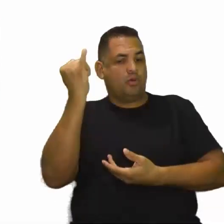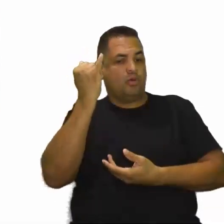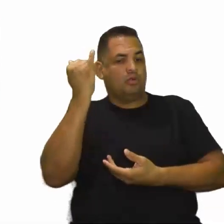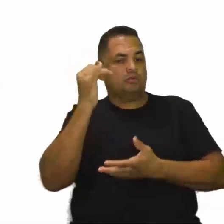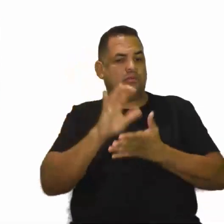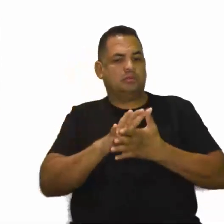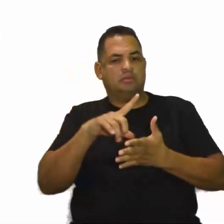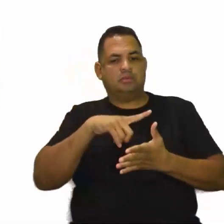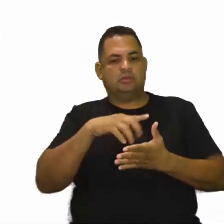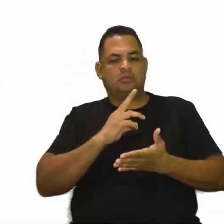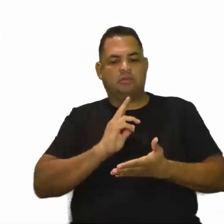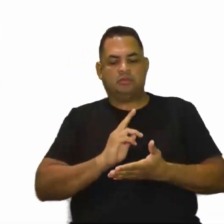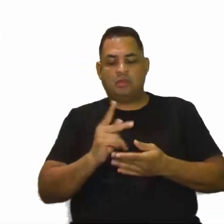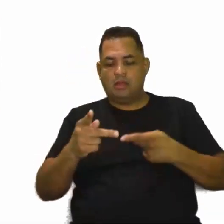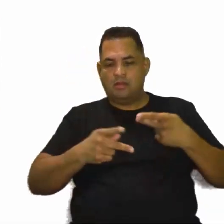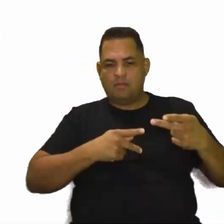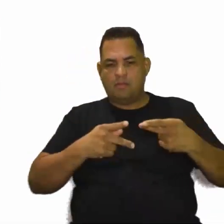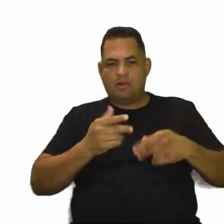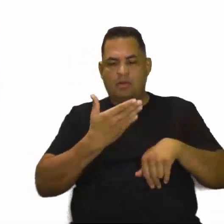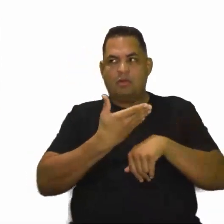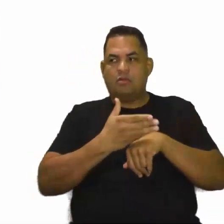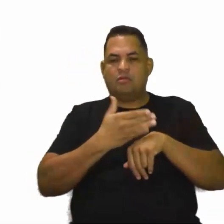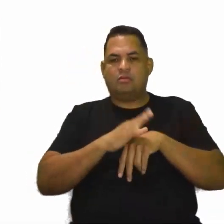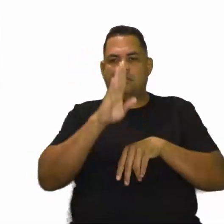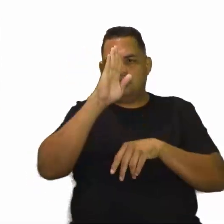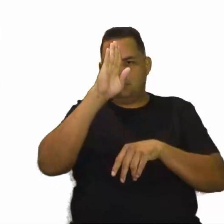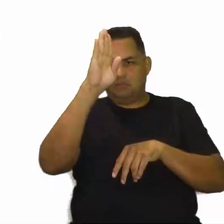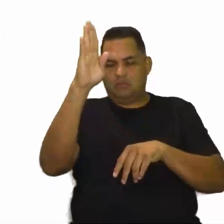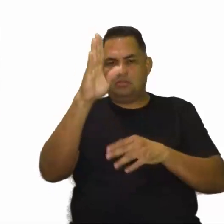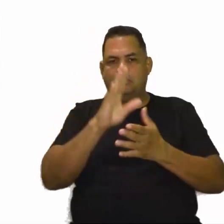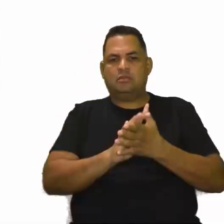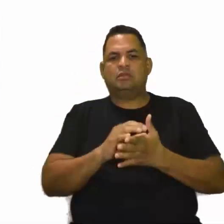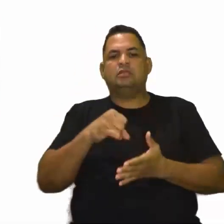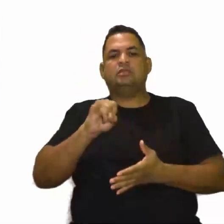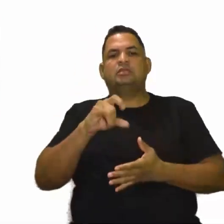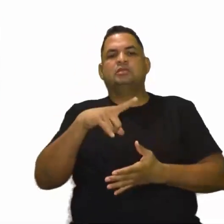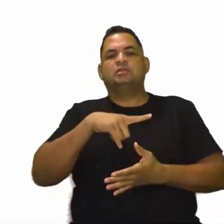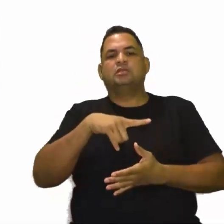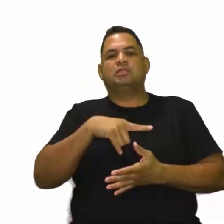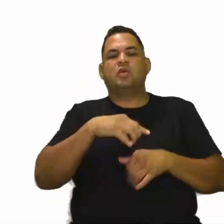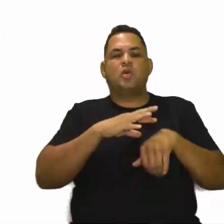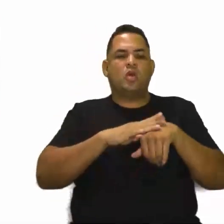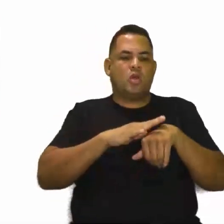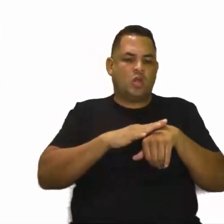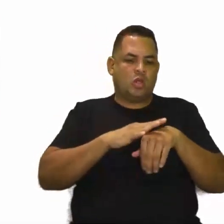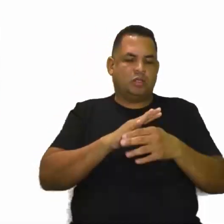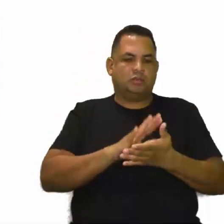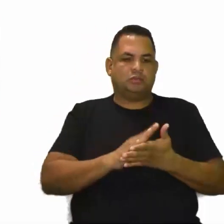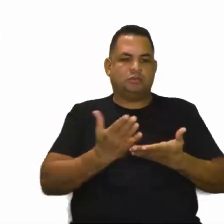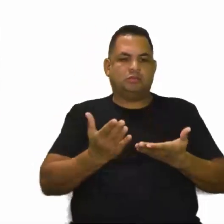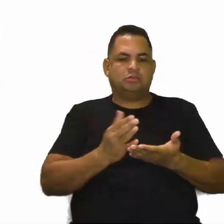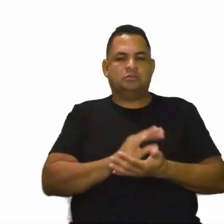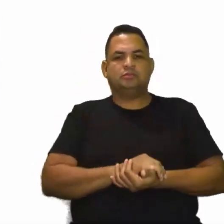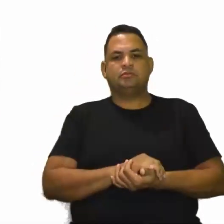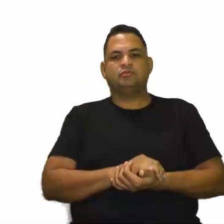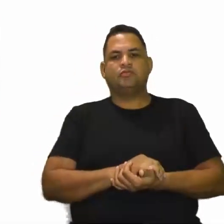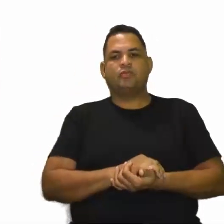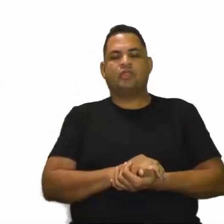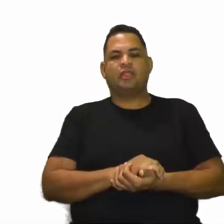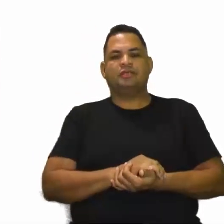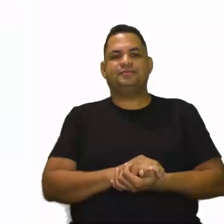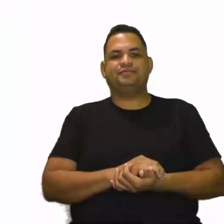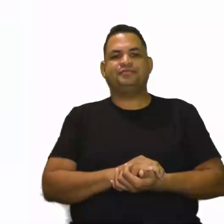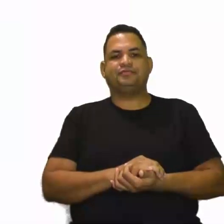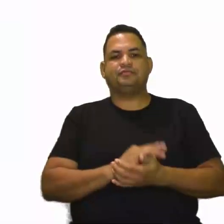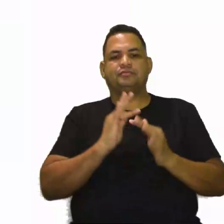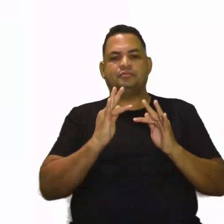preciso ter no meu programa de treinamento, principalmente se eu tiver alguma doença crônica degenerativa. E